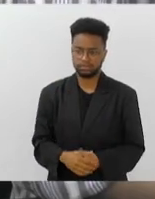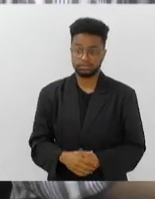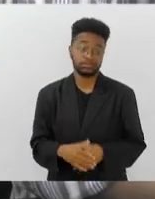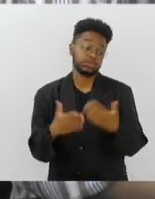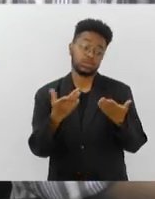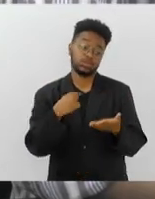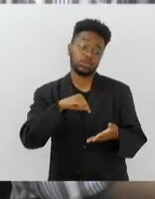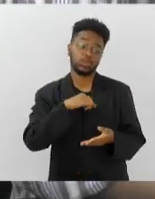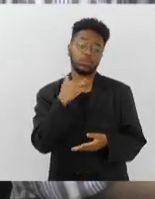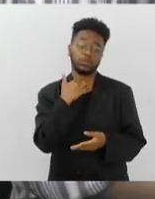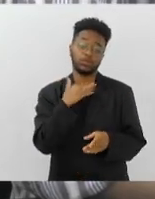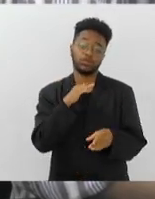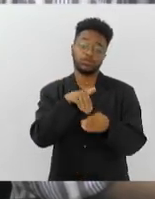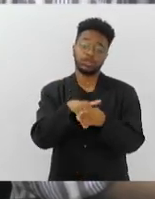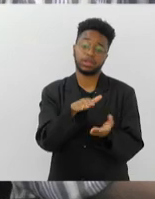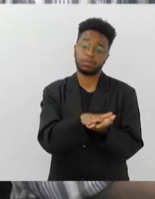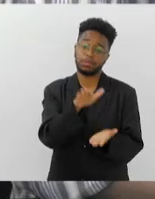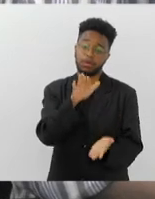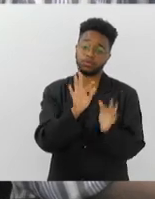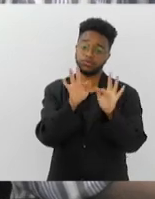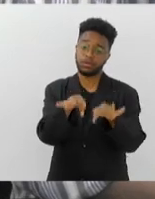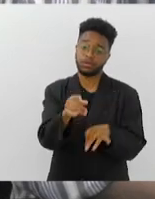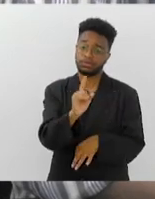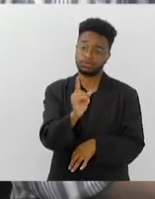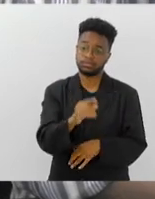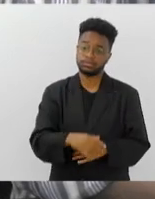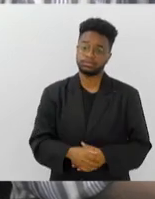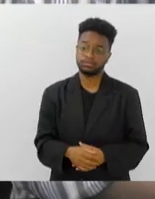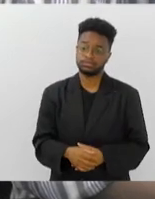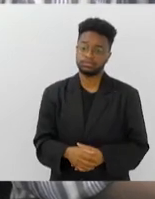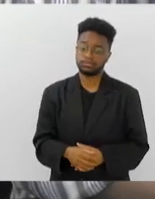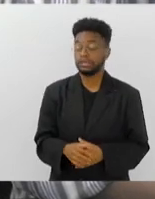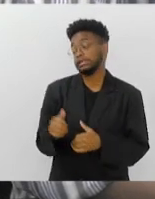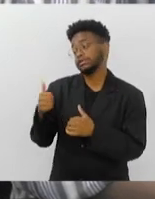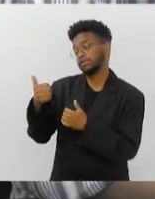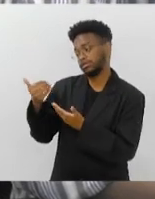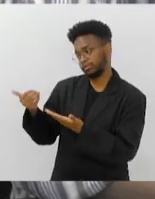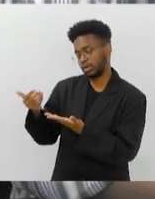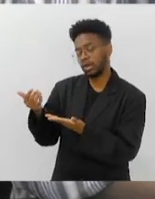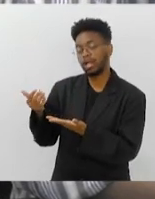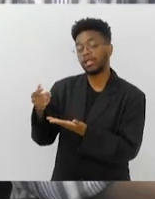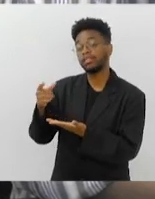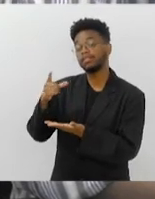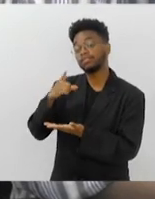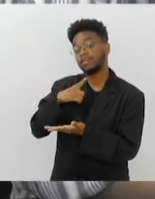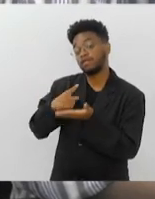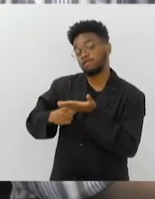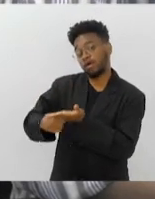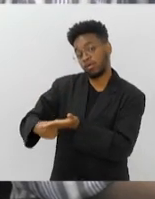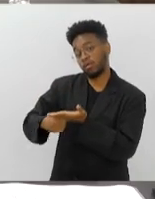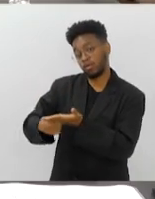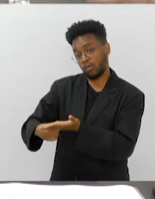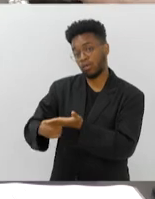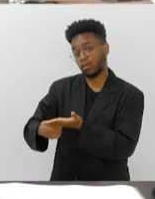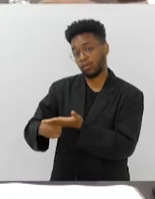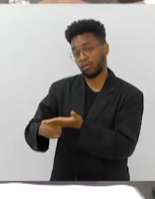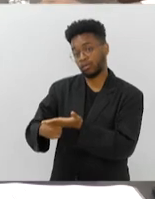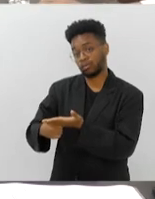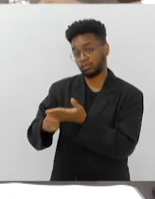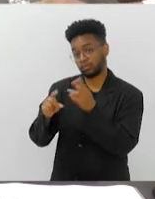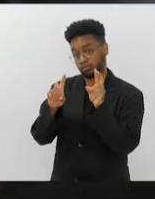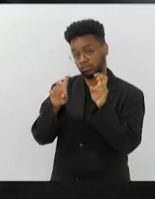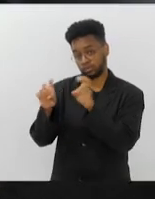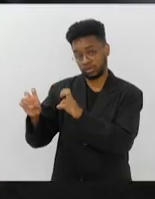votar em bloco aqueles que a gente vota no final de tudo. Sim, mas houve consenso. Nessa questão